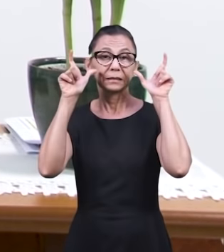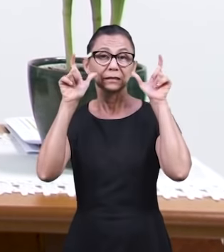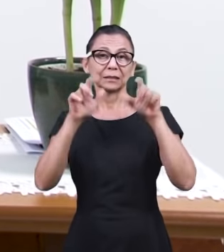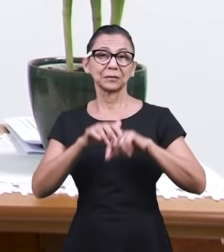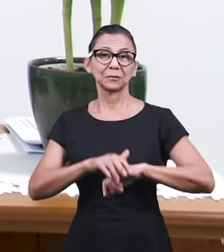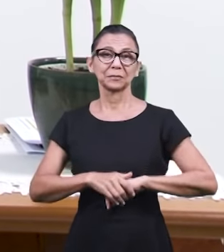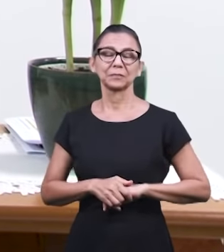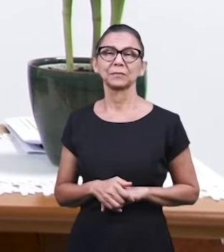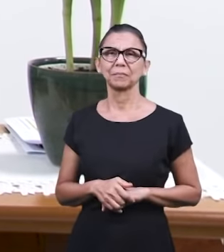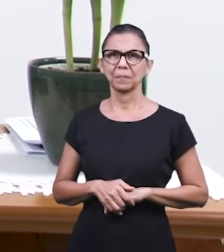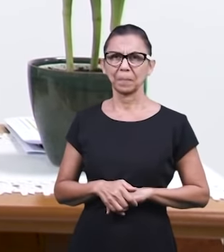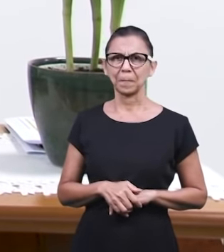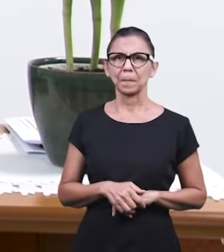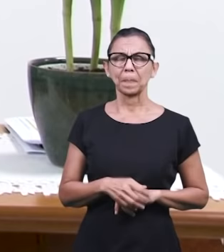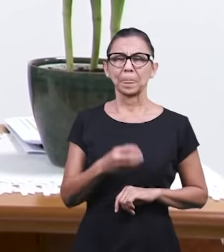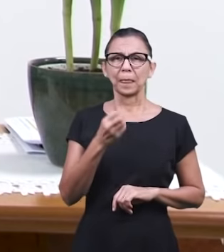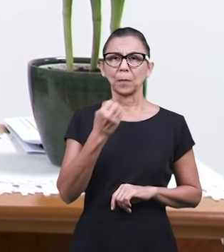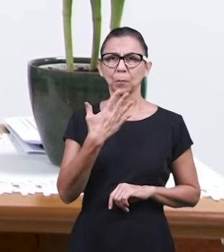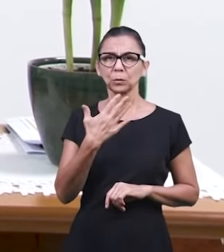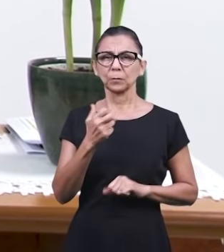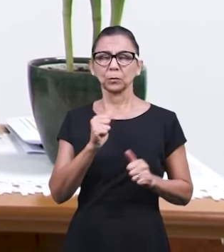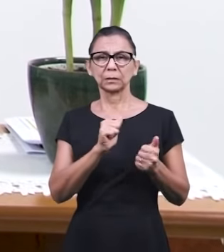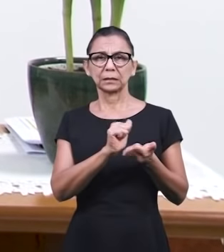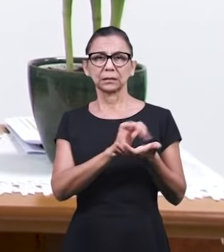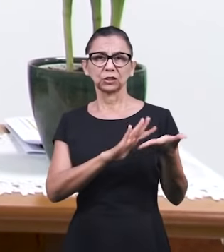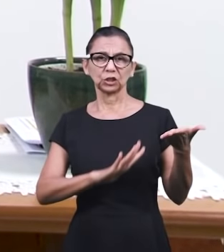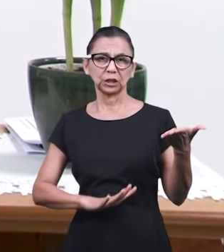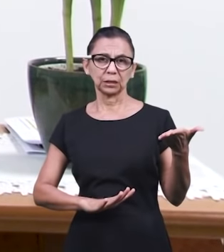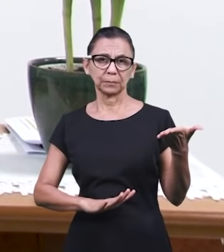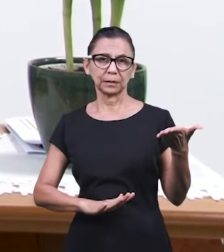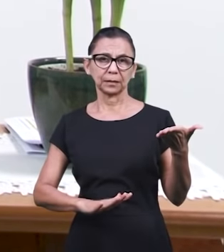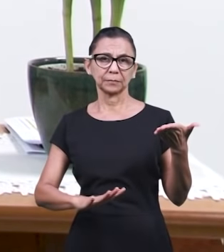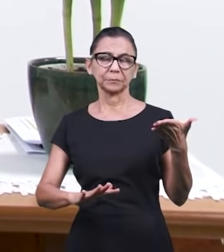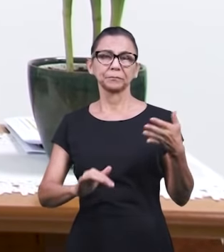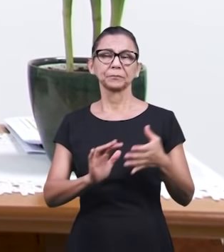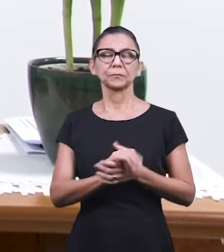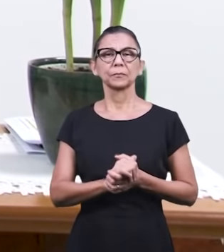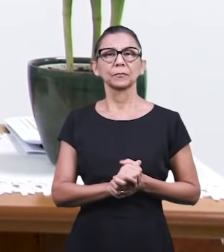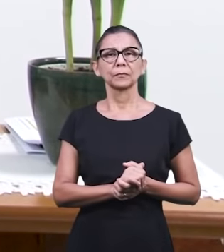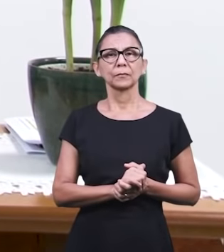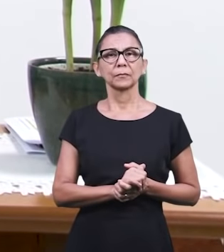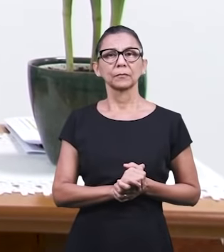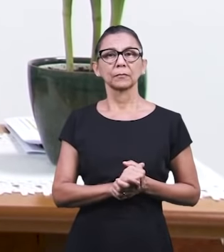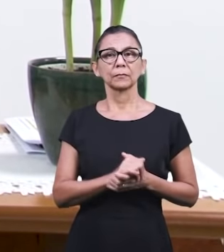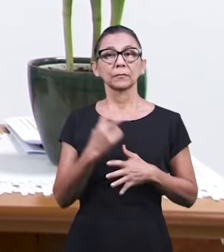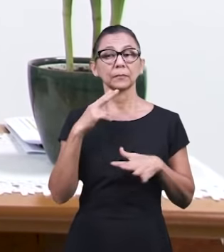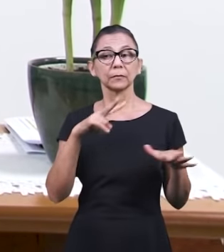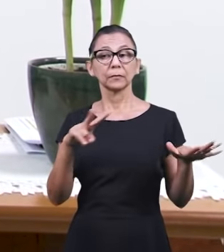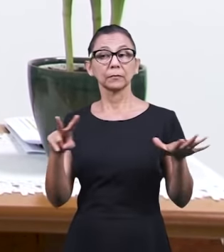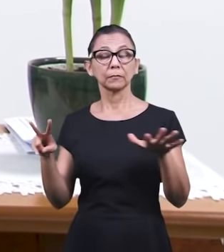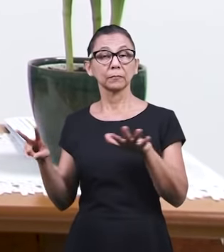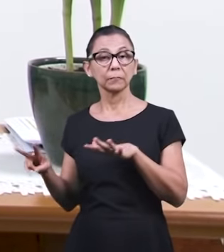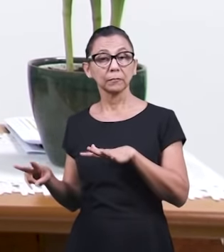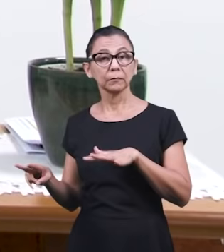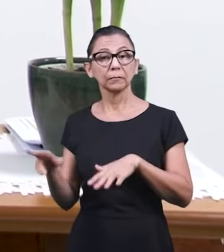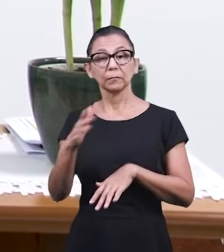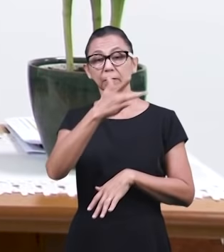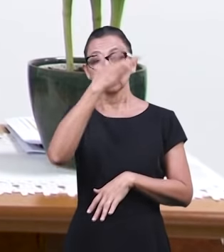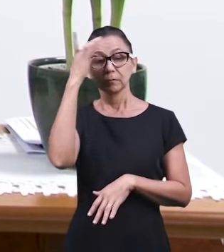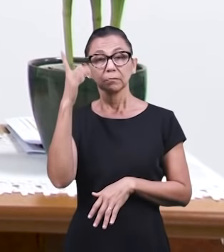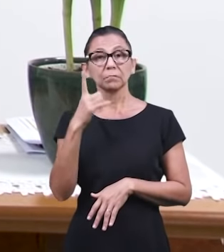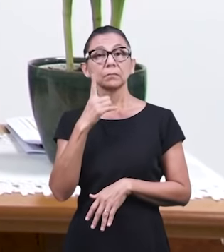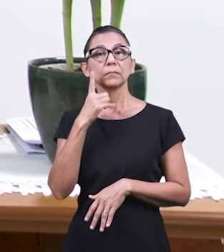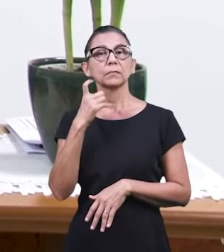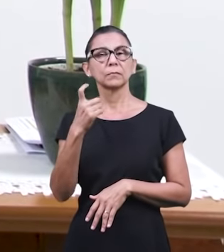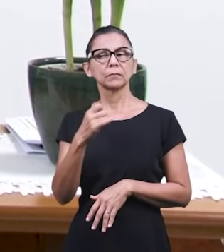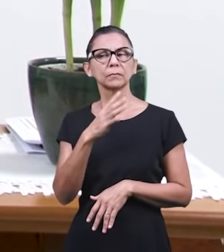recebido de retorno, de informações acerca da dinâmica desta semana é a respeito do grande interesse que realmente foi despertado na vida